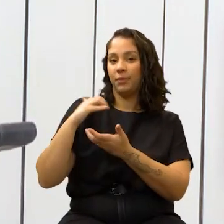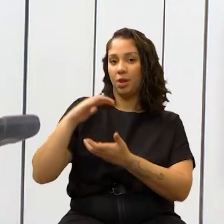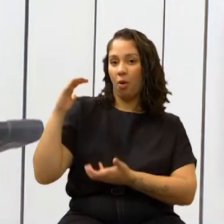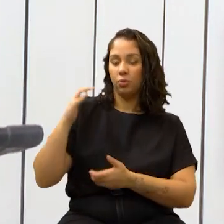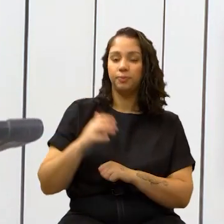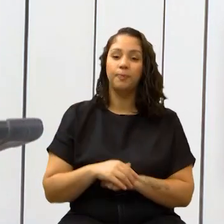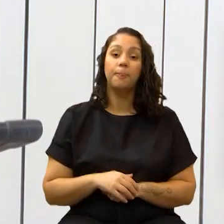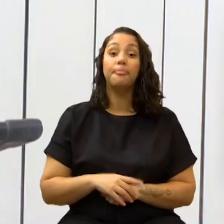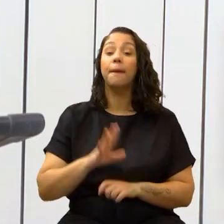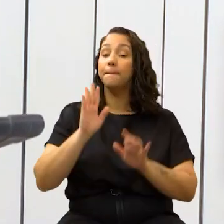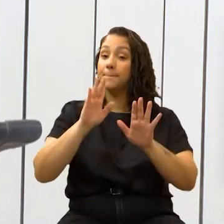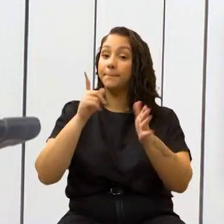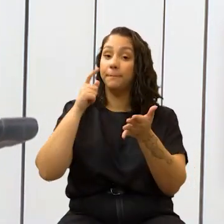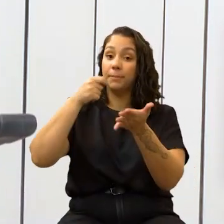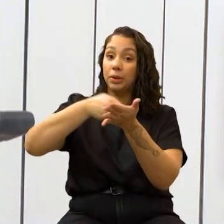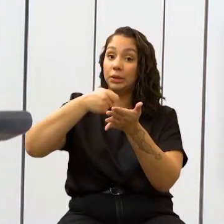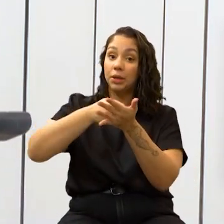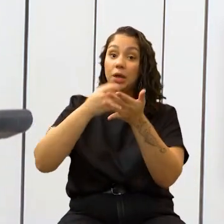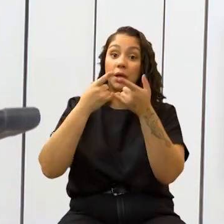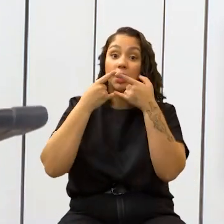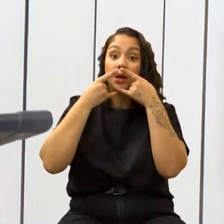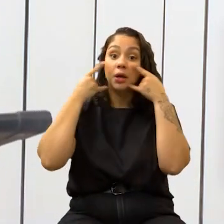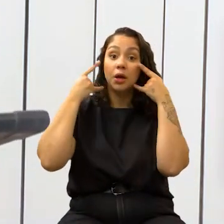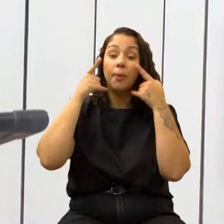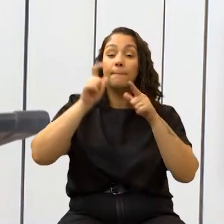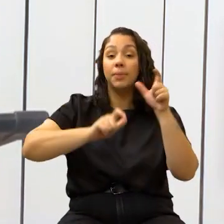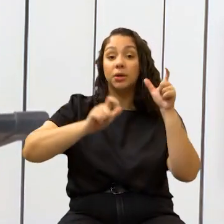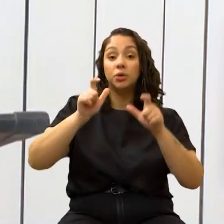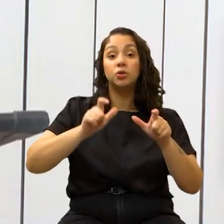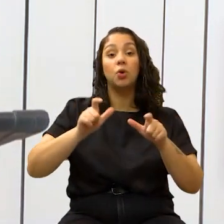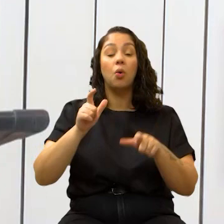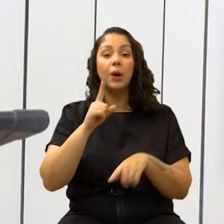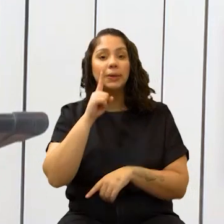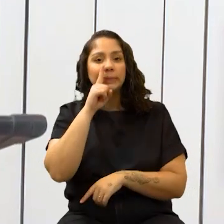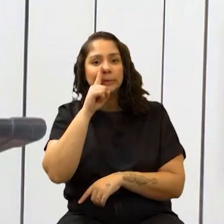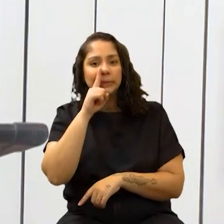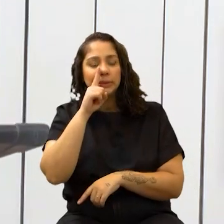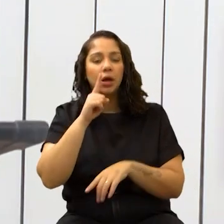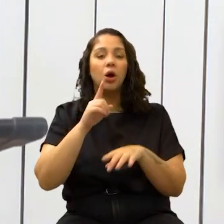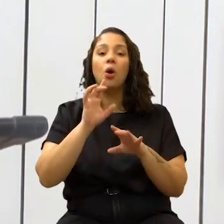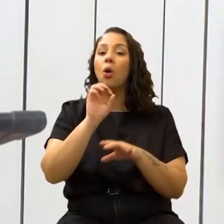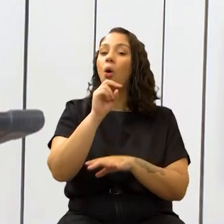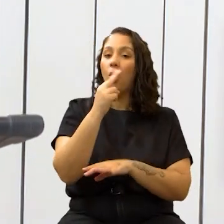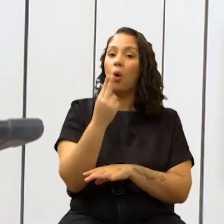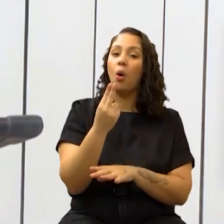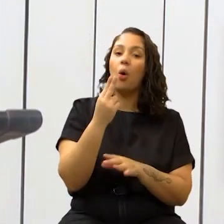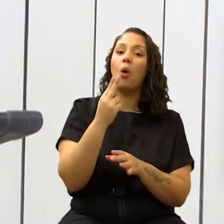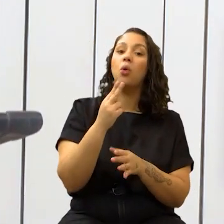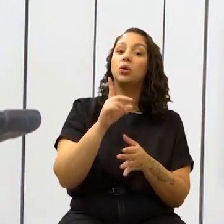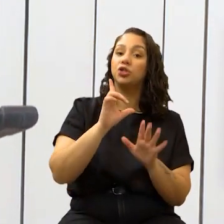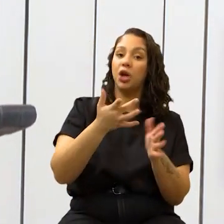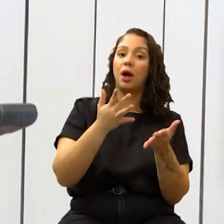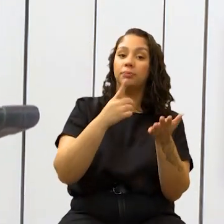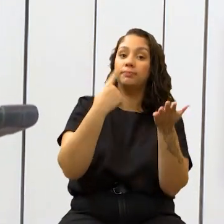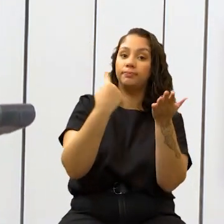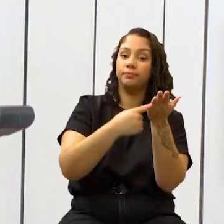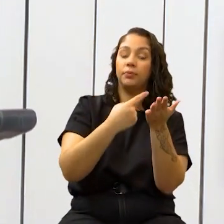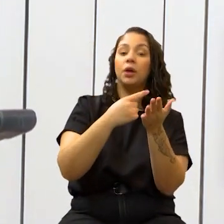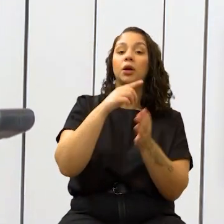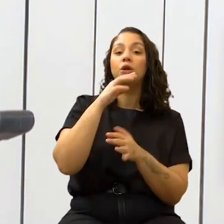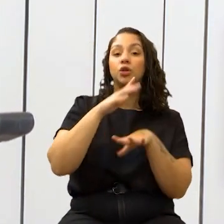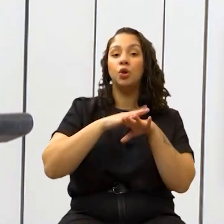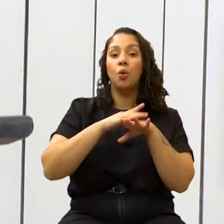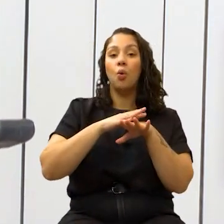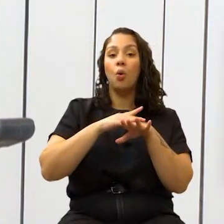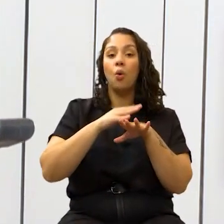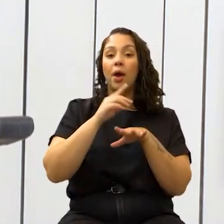idosos. Continua sendo obrigatório o uso de máscaras por pessoas suspeitas ou confirmadas de doenças